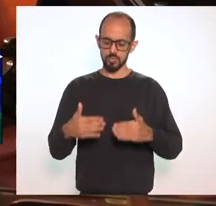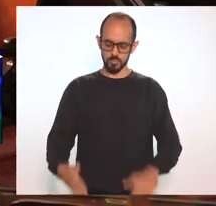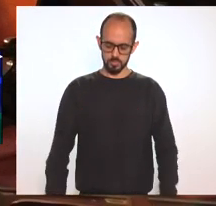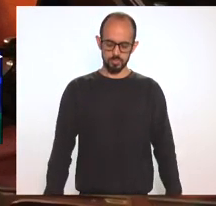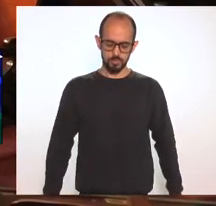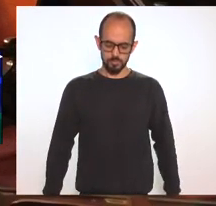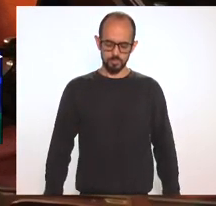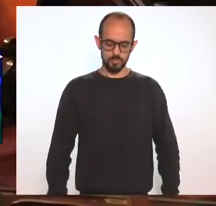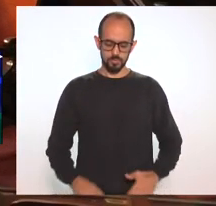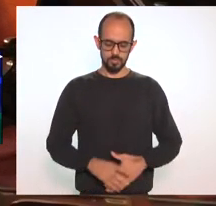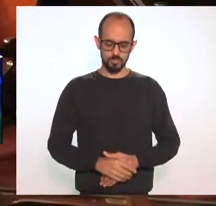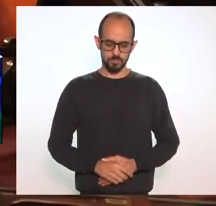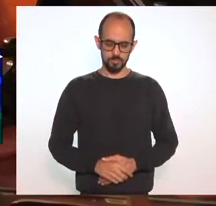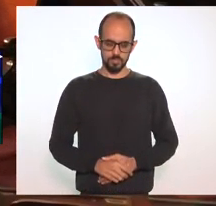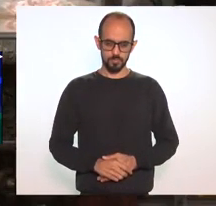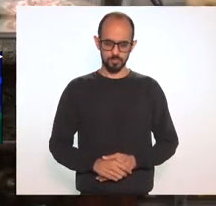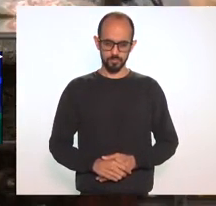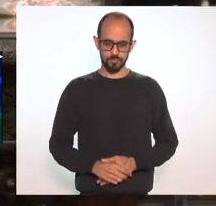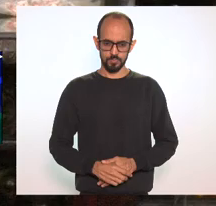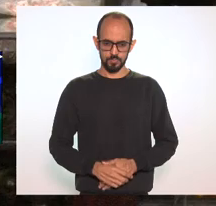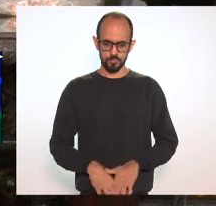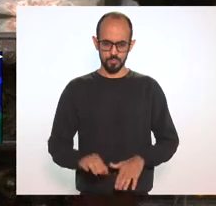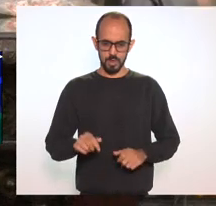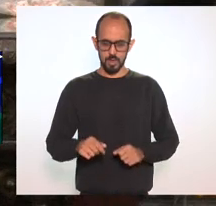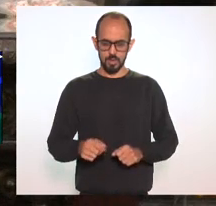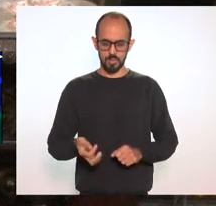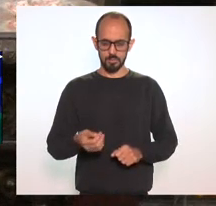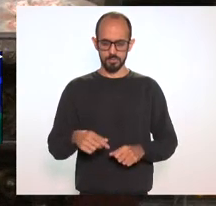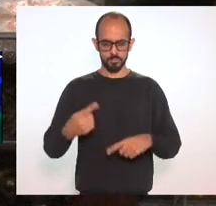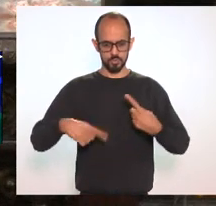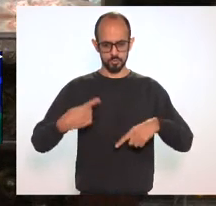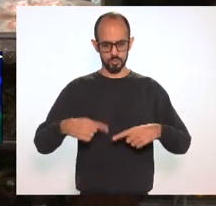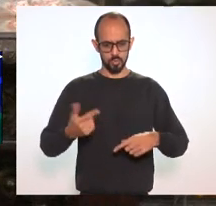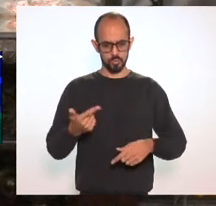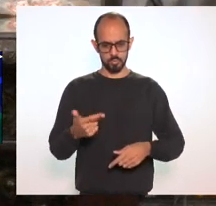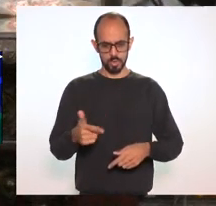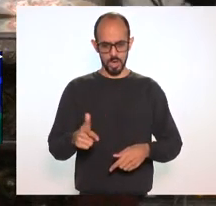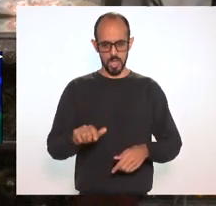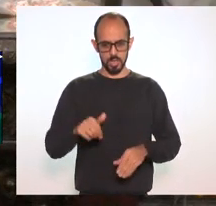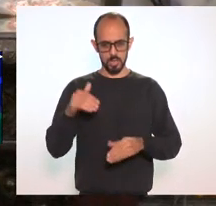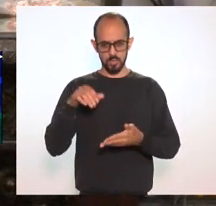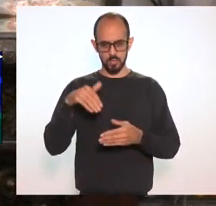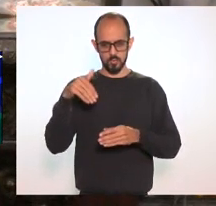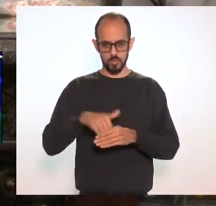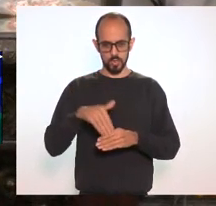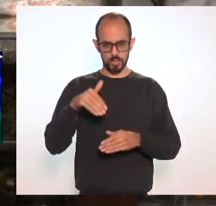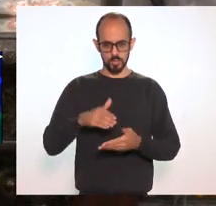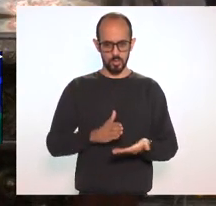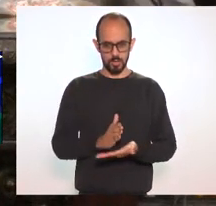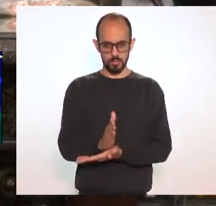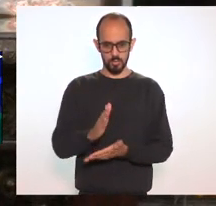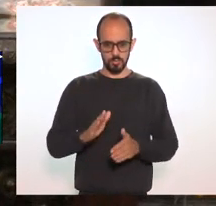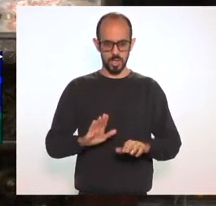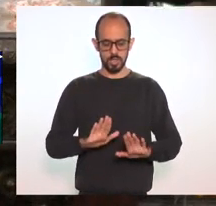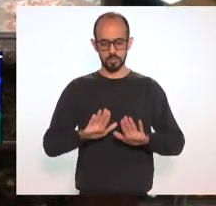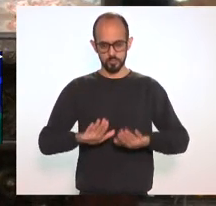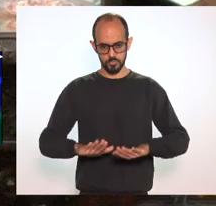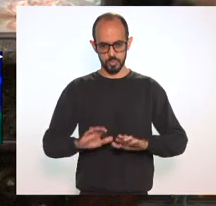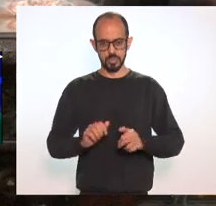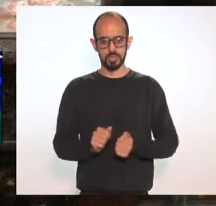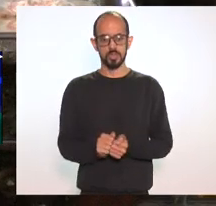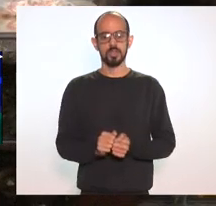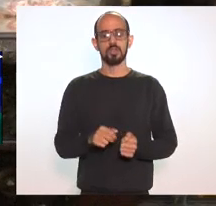favorável, presidente. Com parecer emitido em discussão. Não havendo quem queira discutir, encerrada a discussão. Em votação, os senhores que aprovam permaneçam como estão, aprovado. Vai